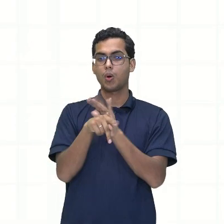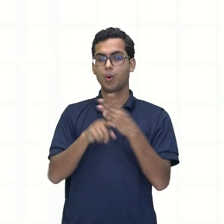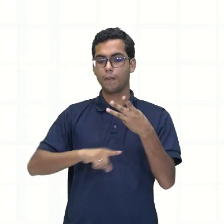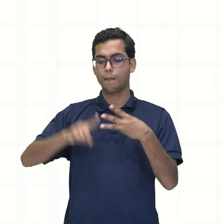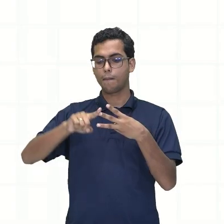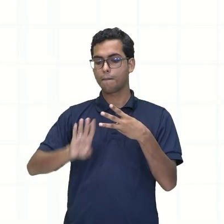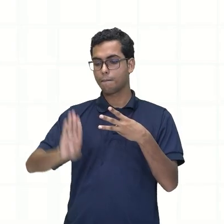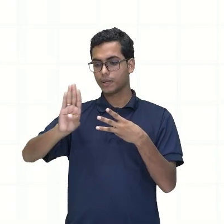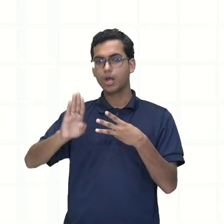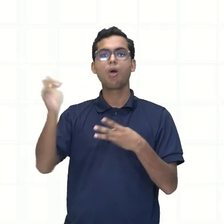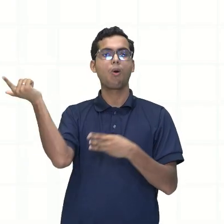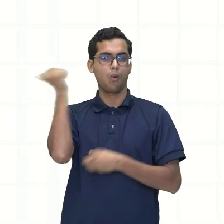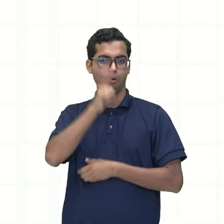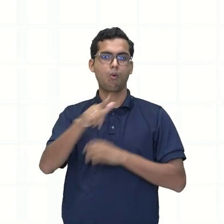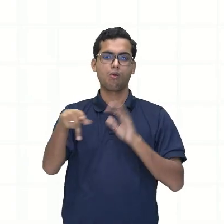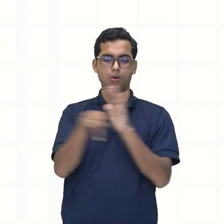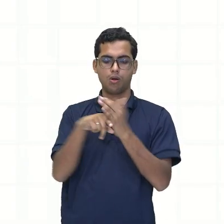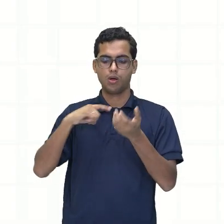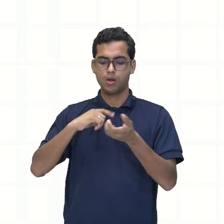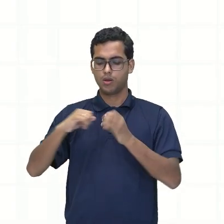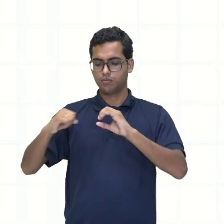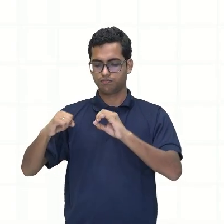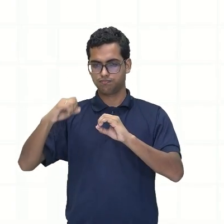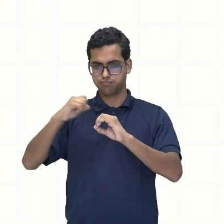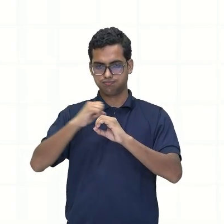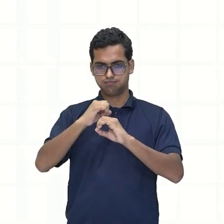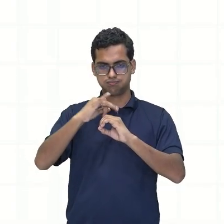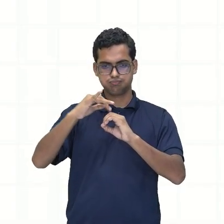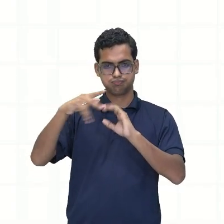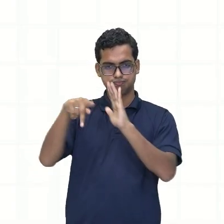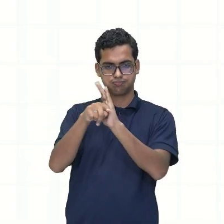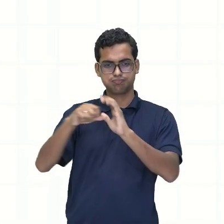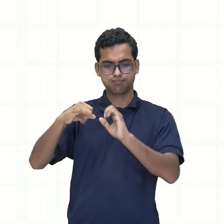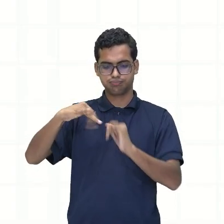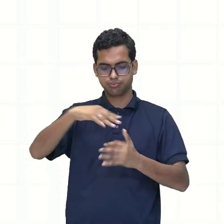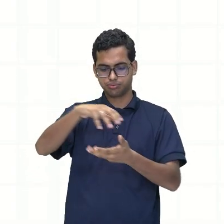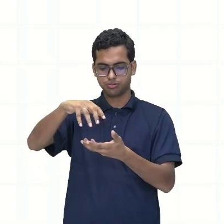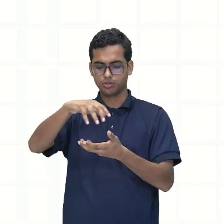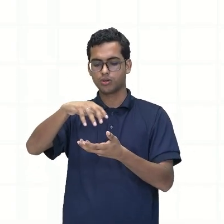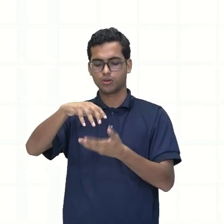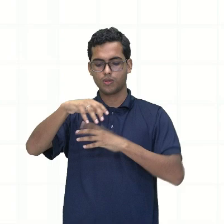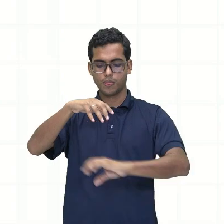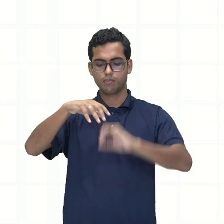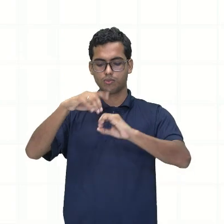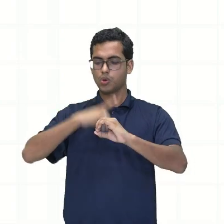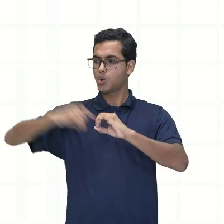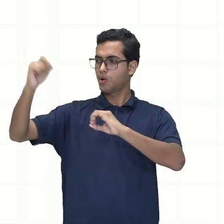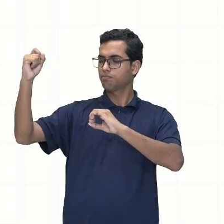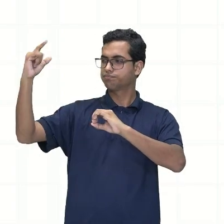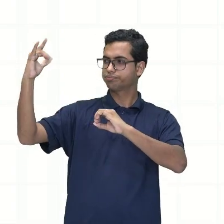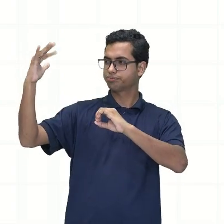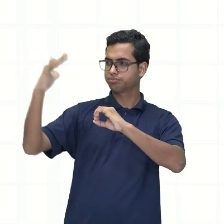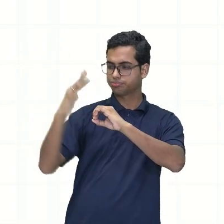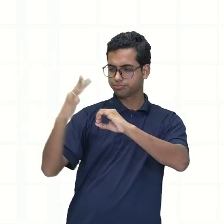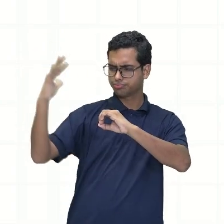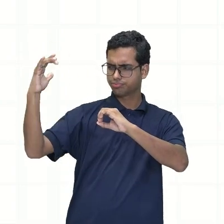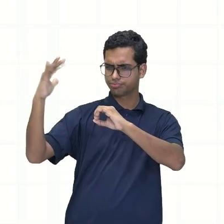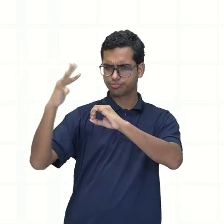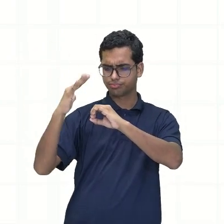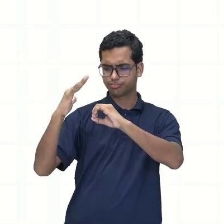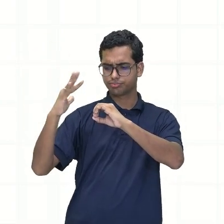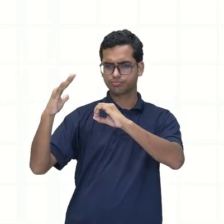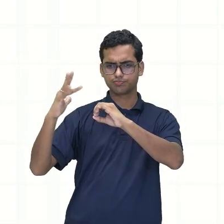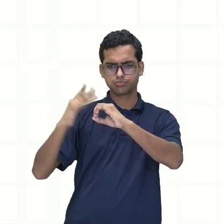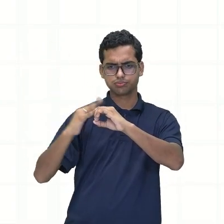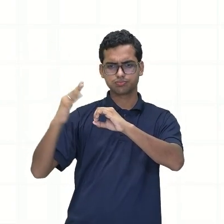penetrar parcialmente. E o A é absorvido para a nossa camada